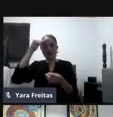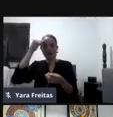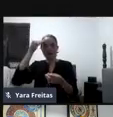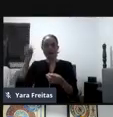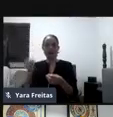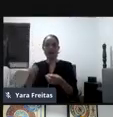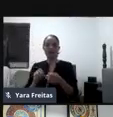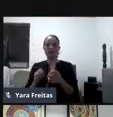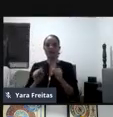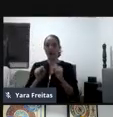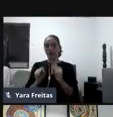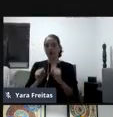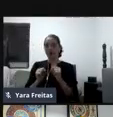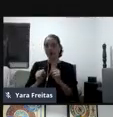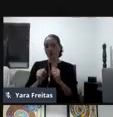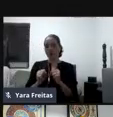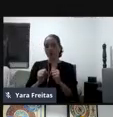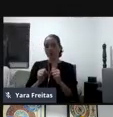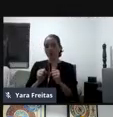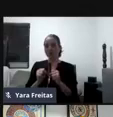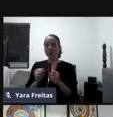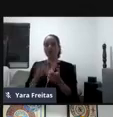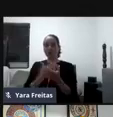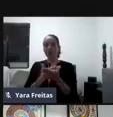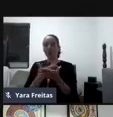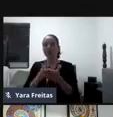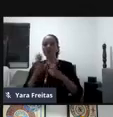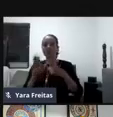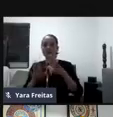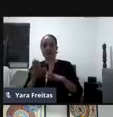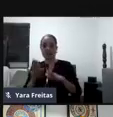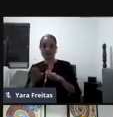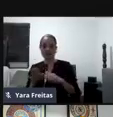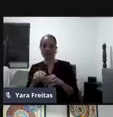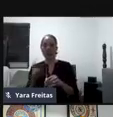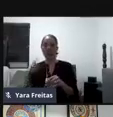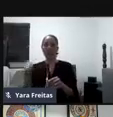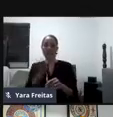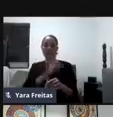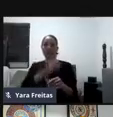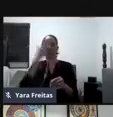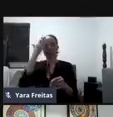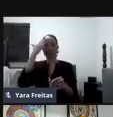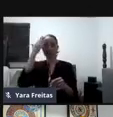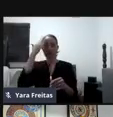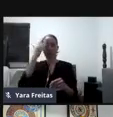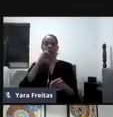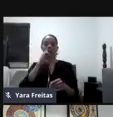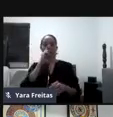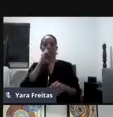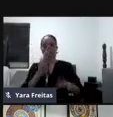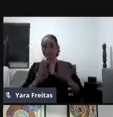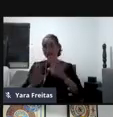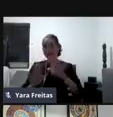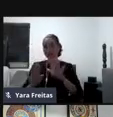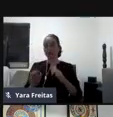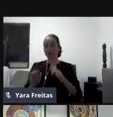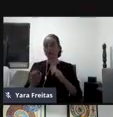ser um início, de repente, né? A gente sabe que aumenta o risco.